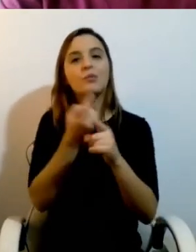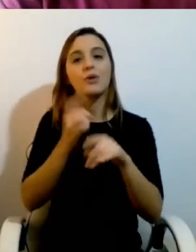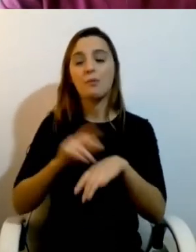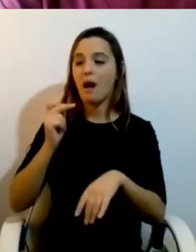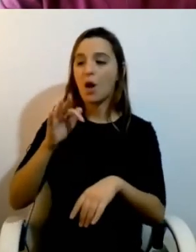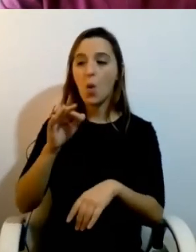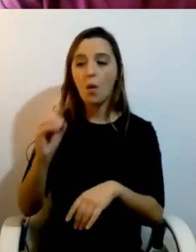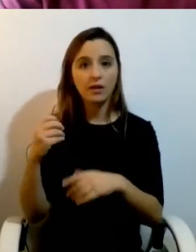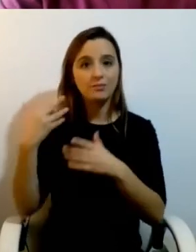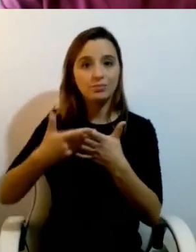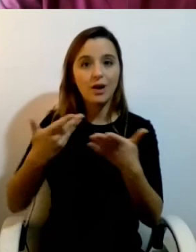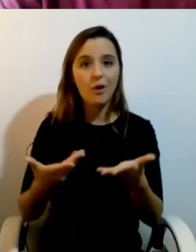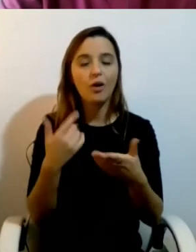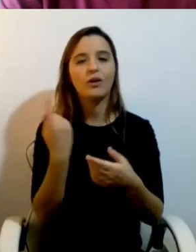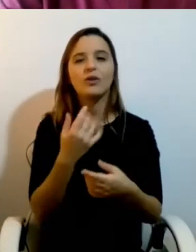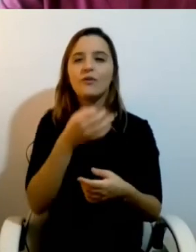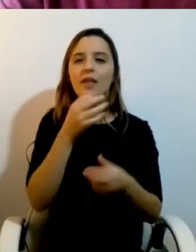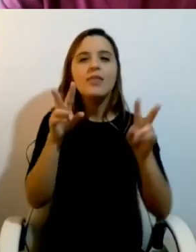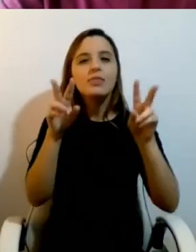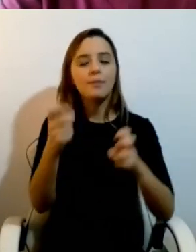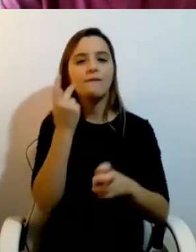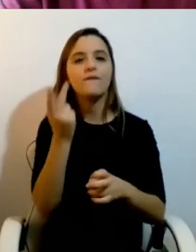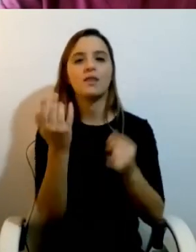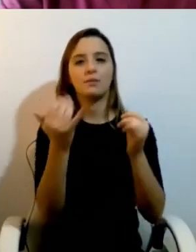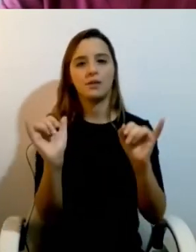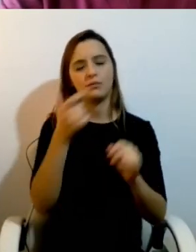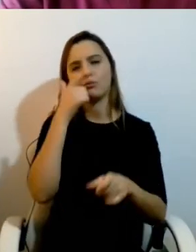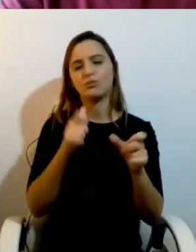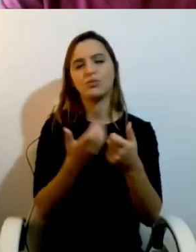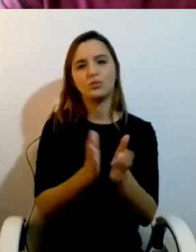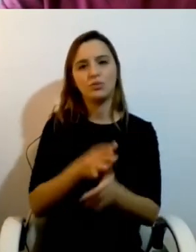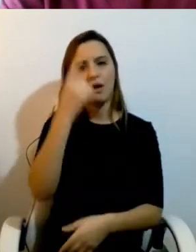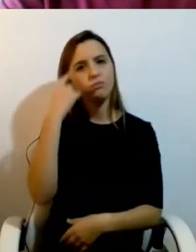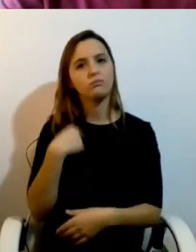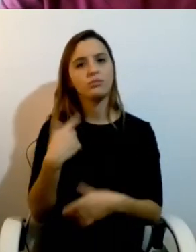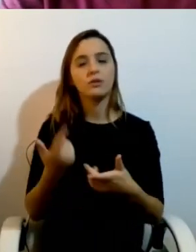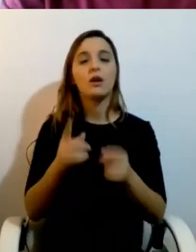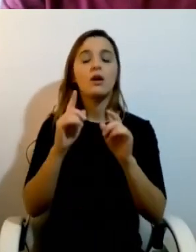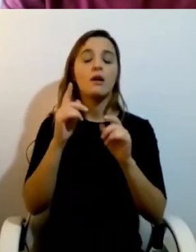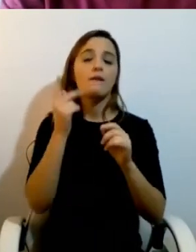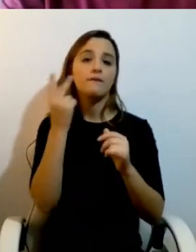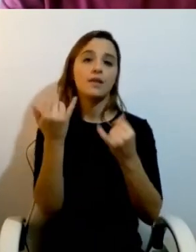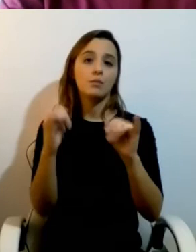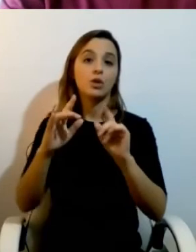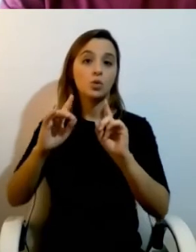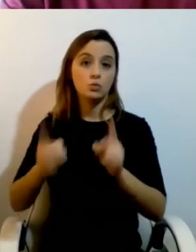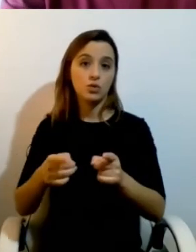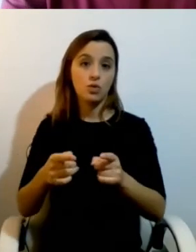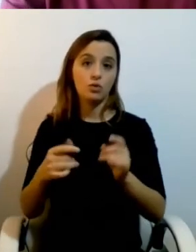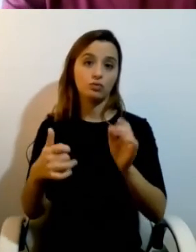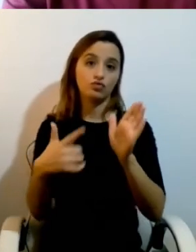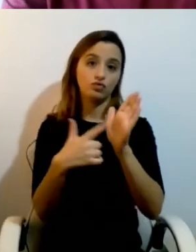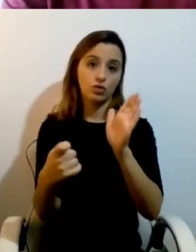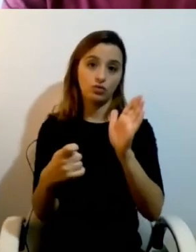discutir a questão da vida independente, não é? Como toda a gente sabe, a vida independente surge nos Estados Unidos na década de 60.